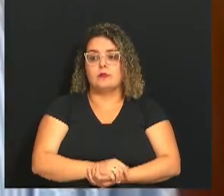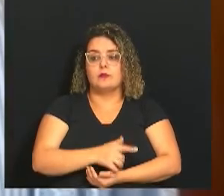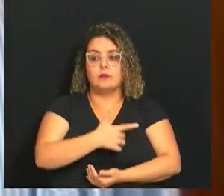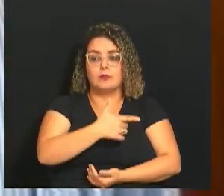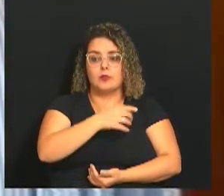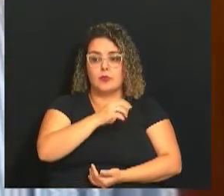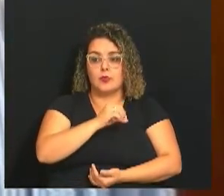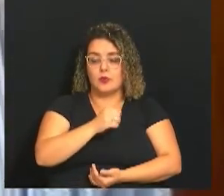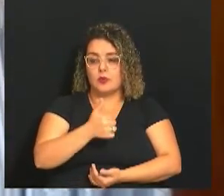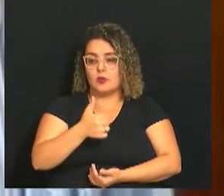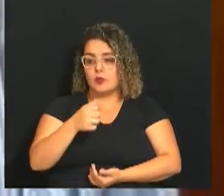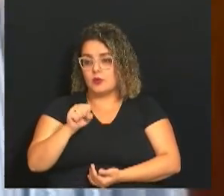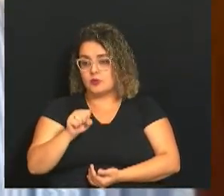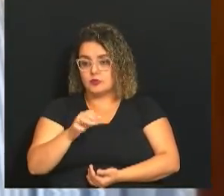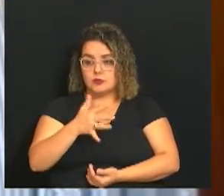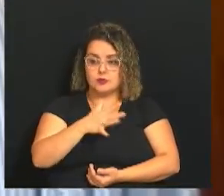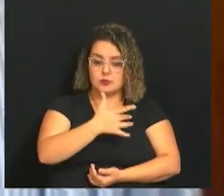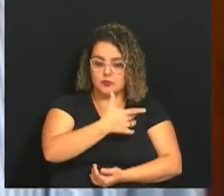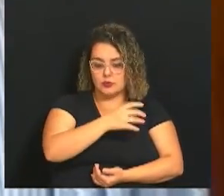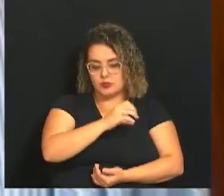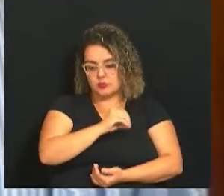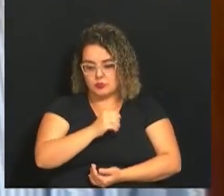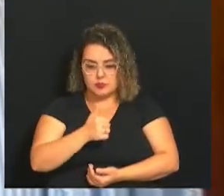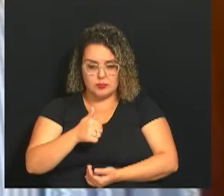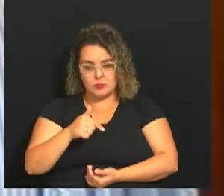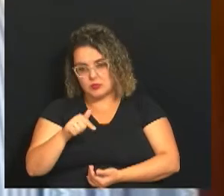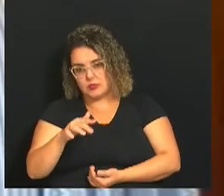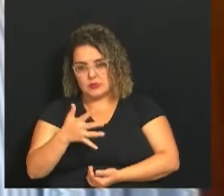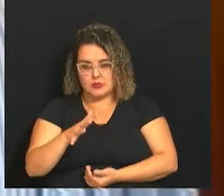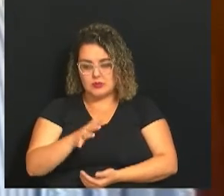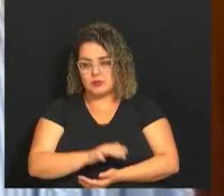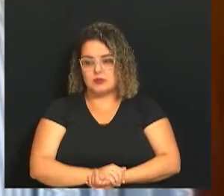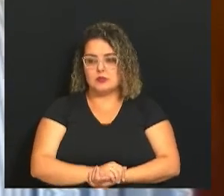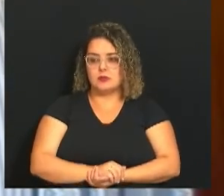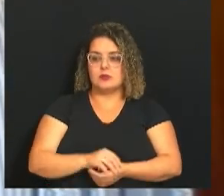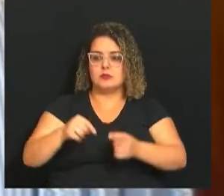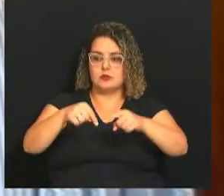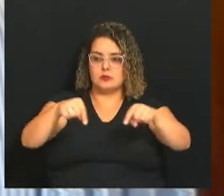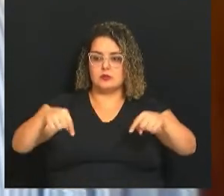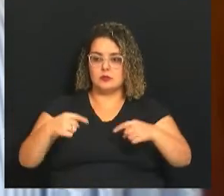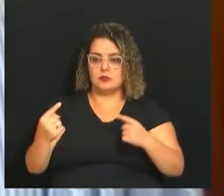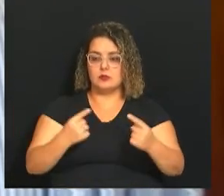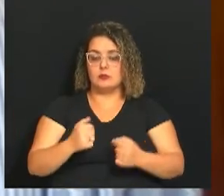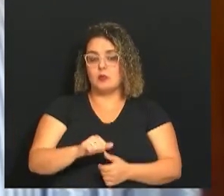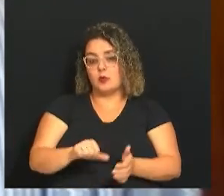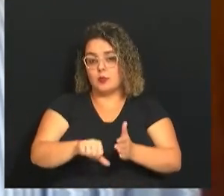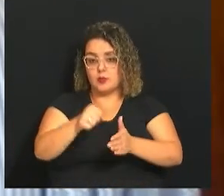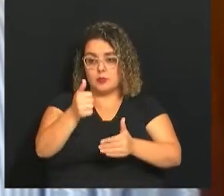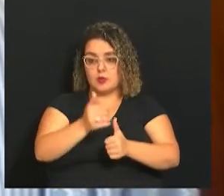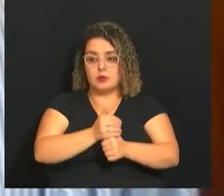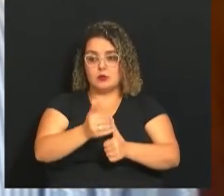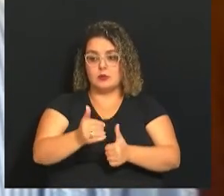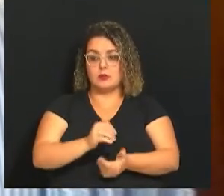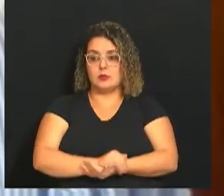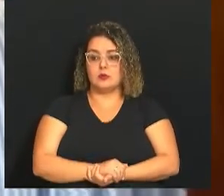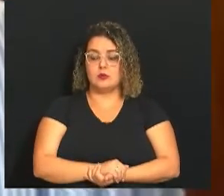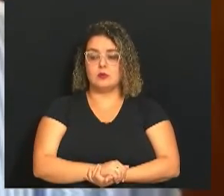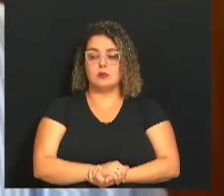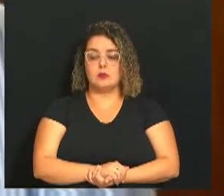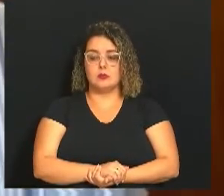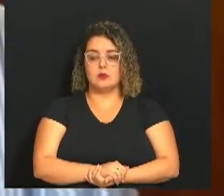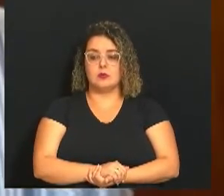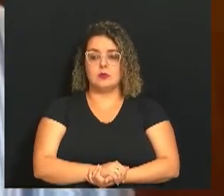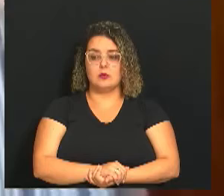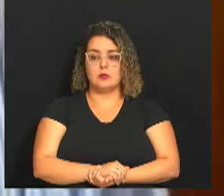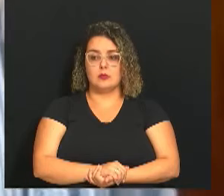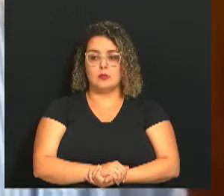2018, 2017, que chegou no gabinete, foi no primeiro mandato. Era um